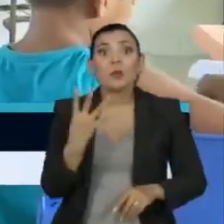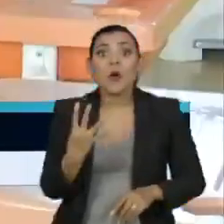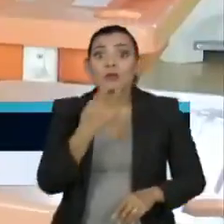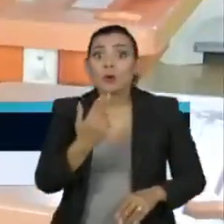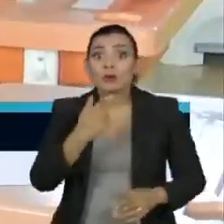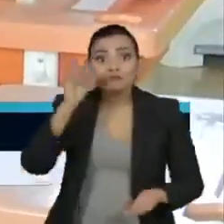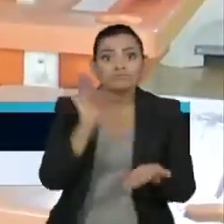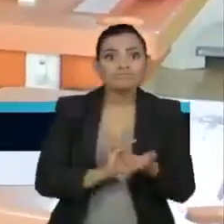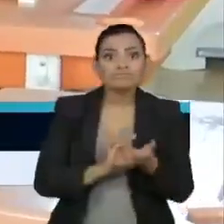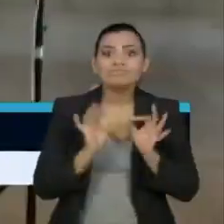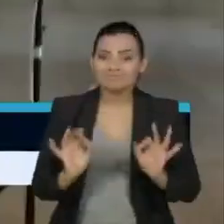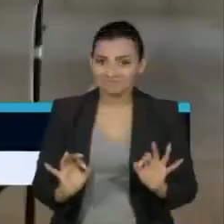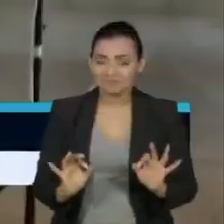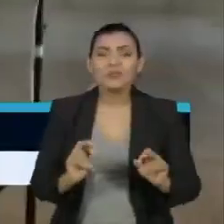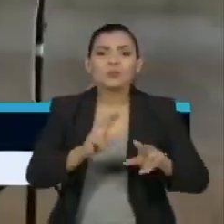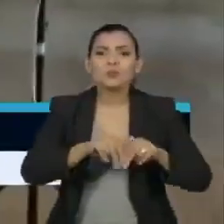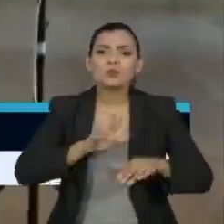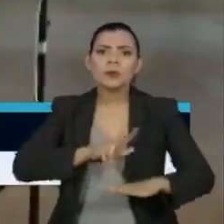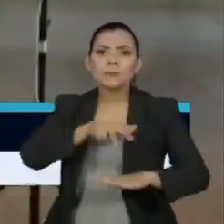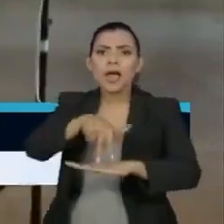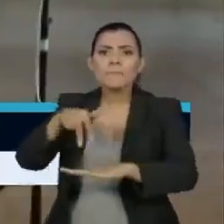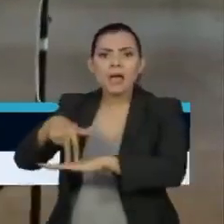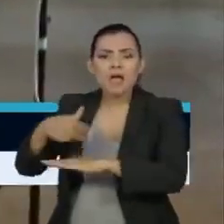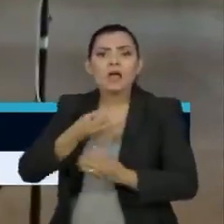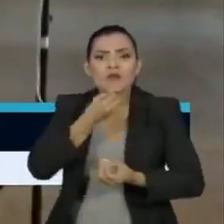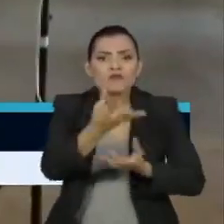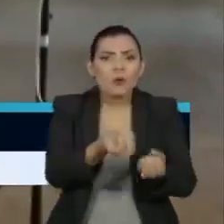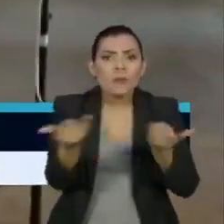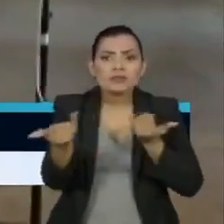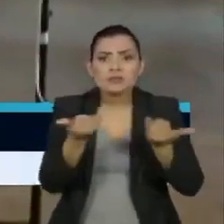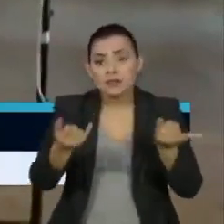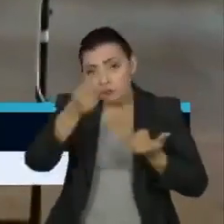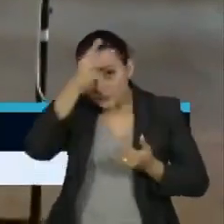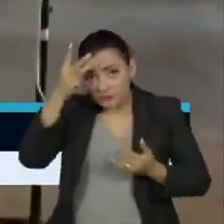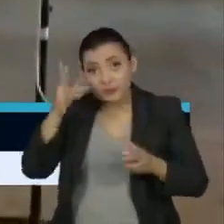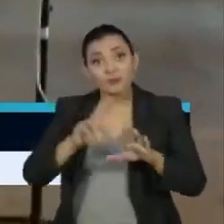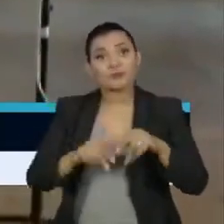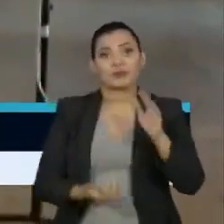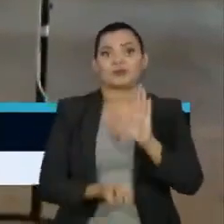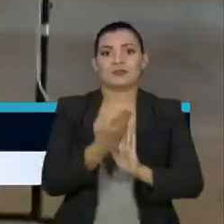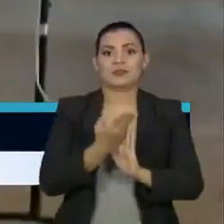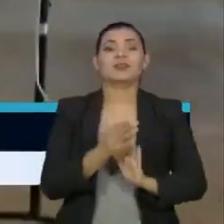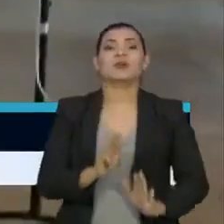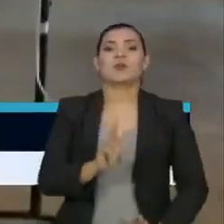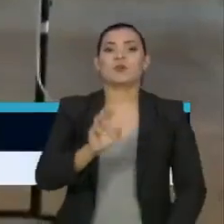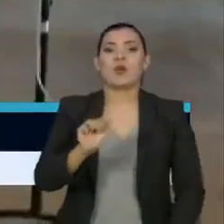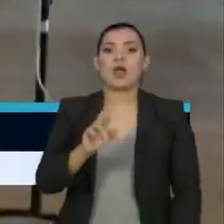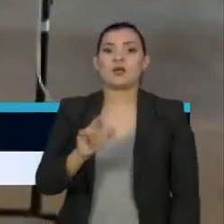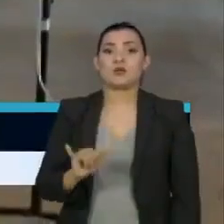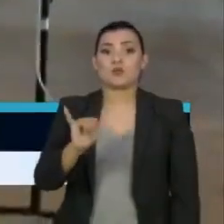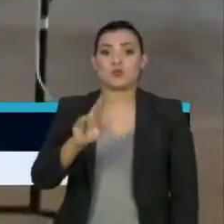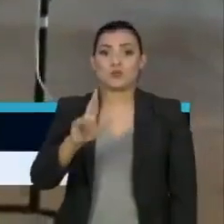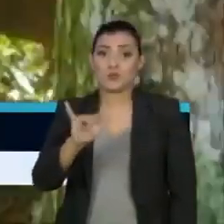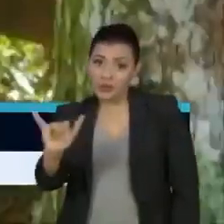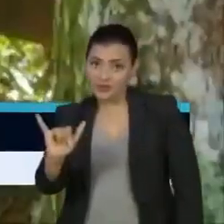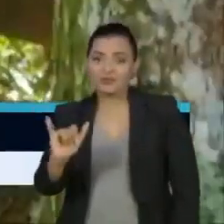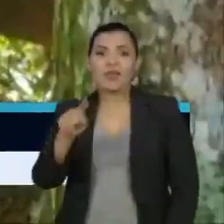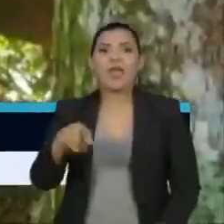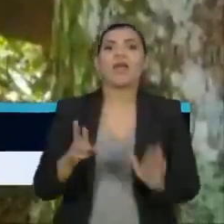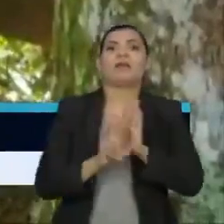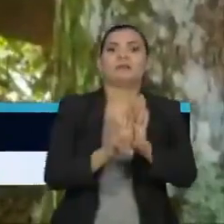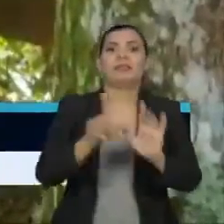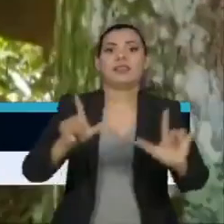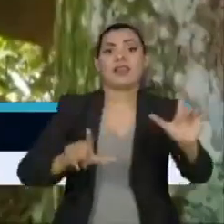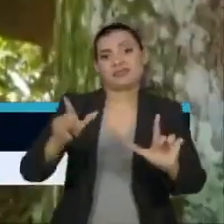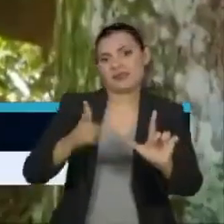idiomas oficiais. E para dar voz às notícias de lá, nasceu a Rede Waiuri, de comunicadores da floresta. É uma